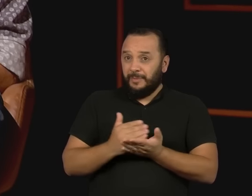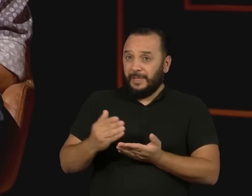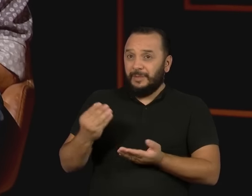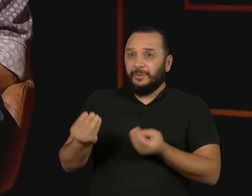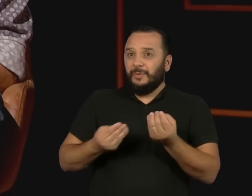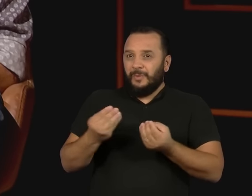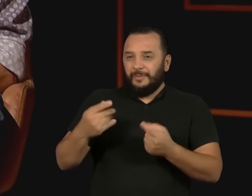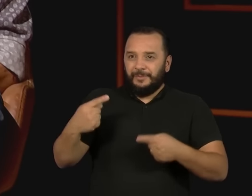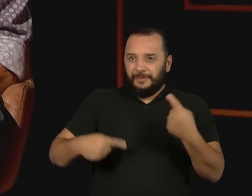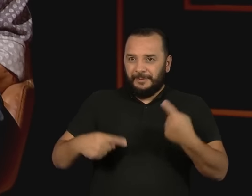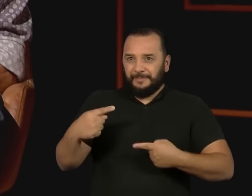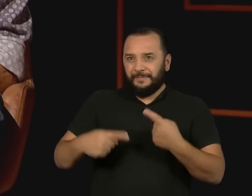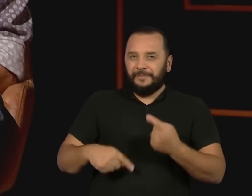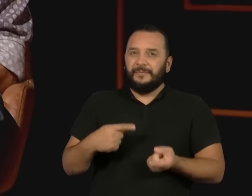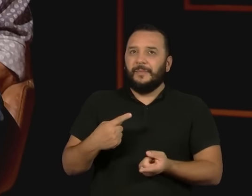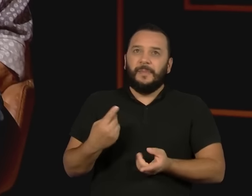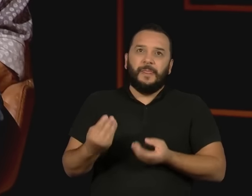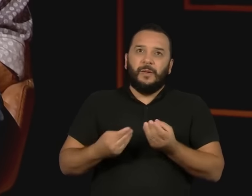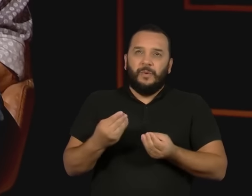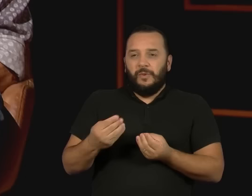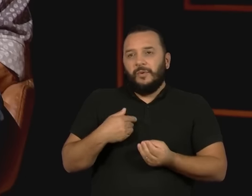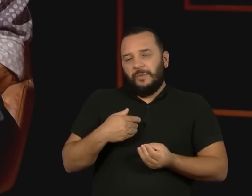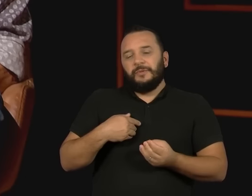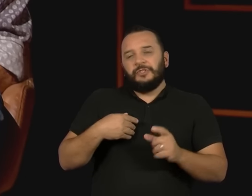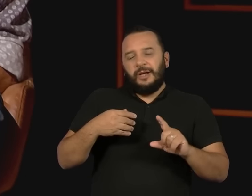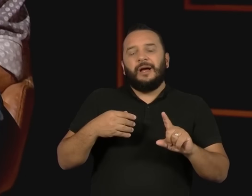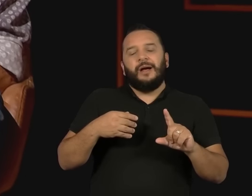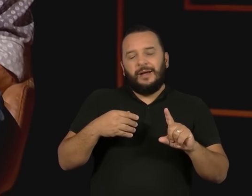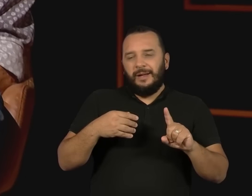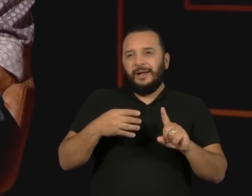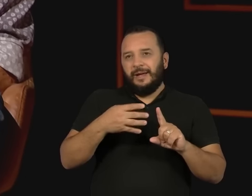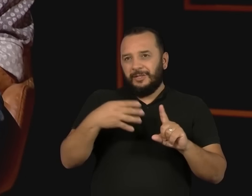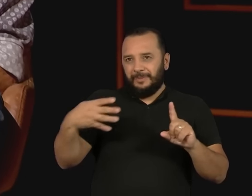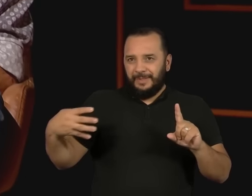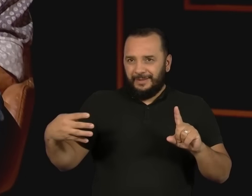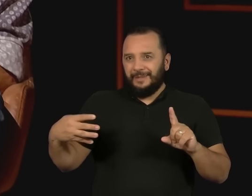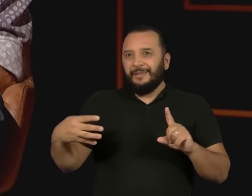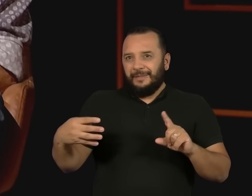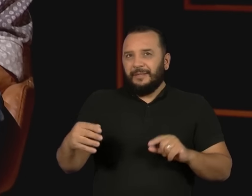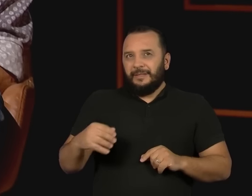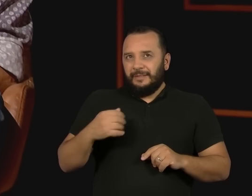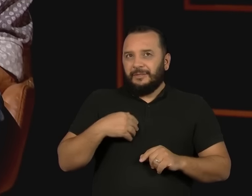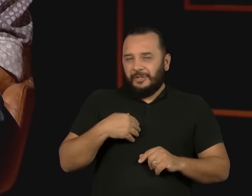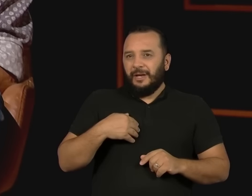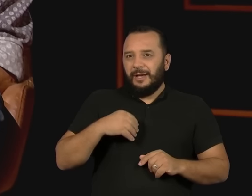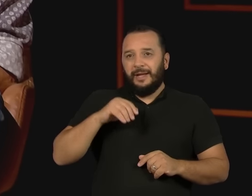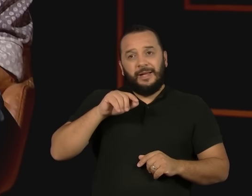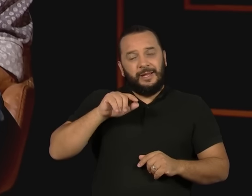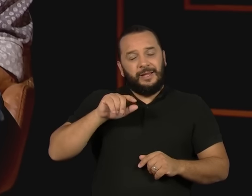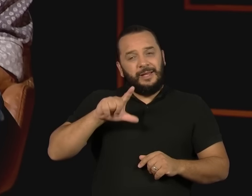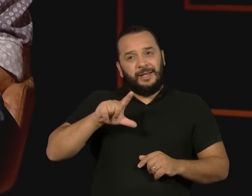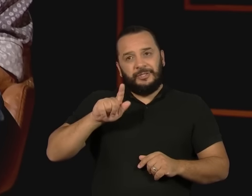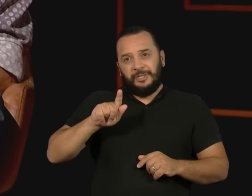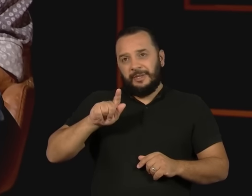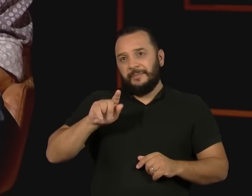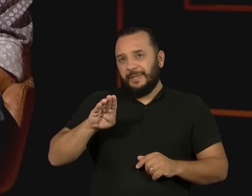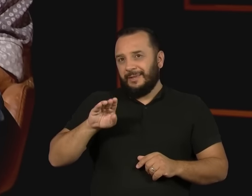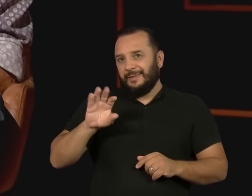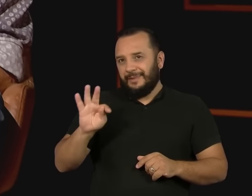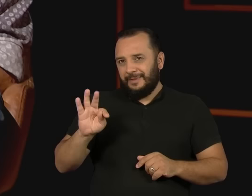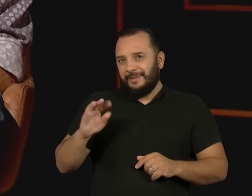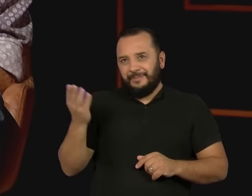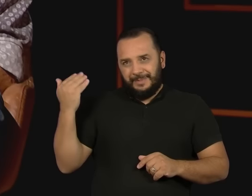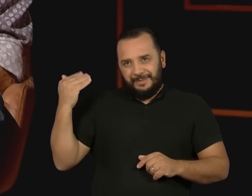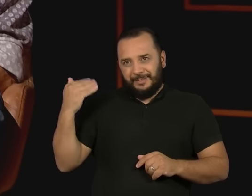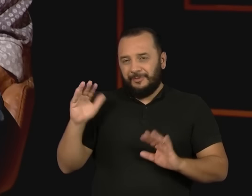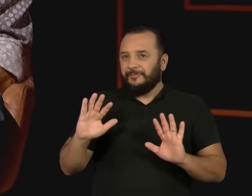que a comunidade LGBTQIAP+, na época era só LGBT, ia reagir com